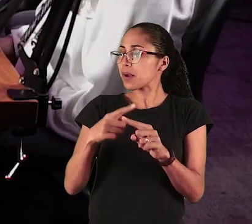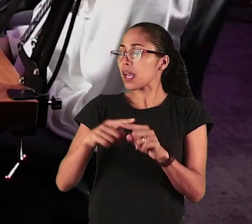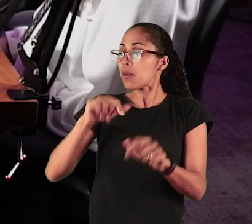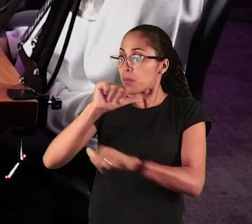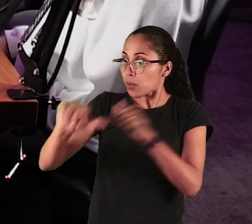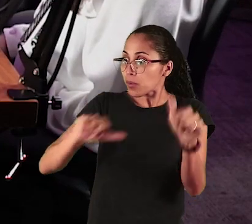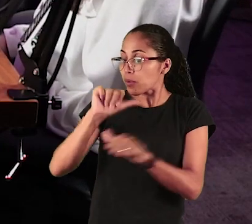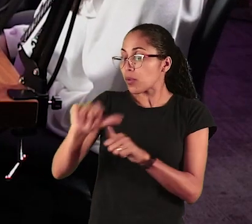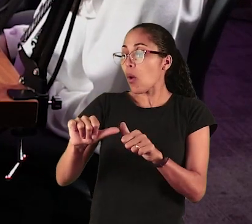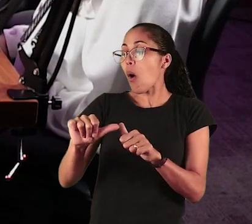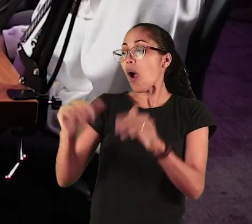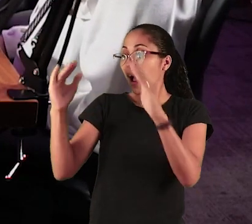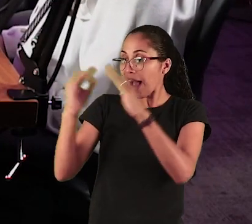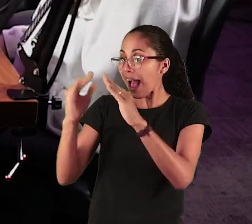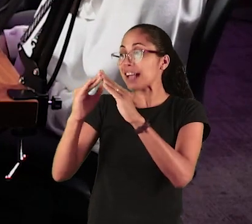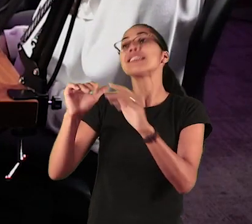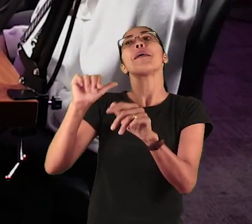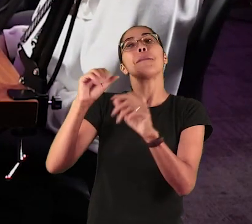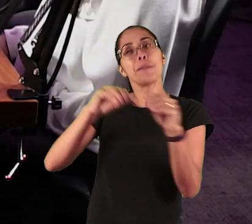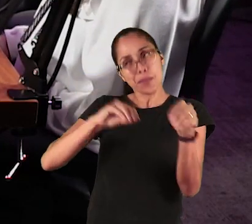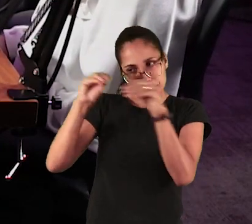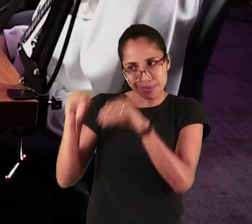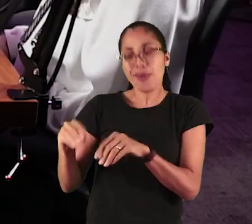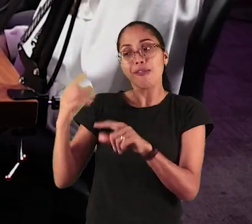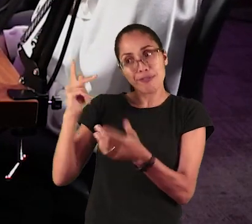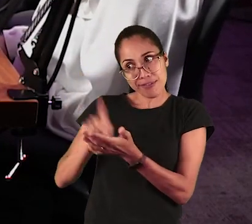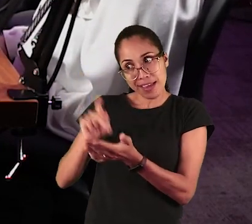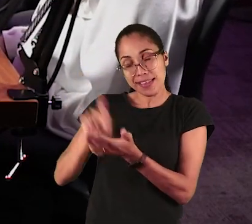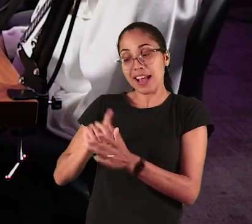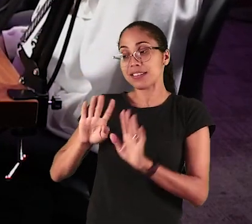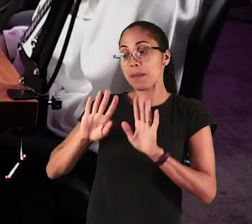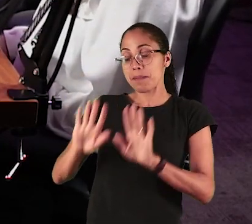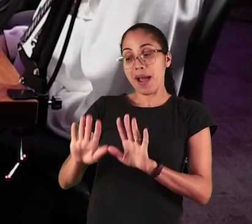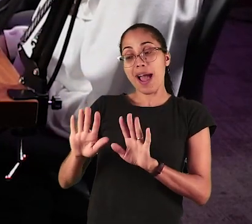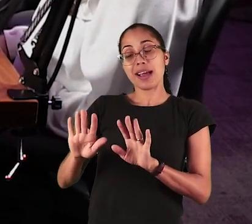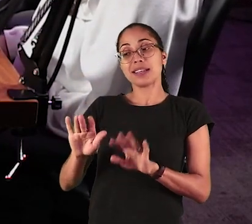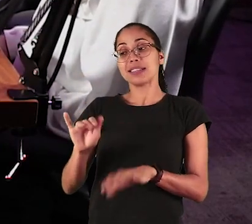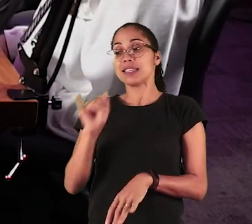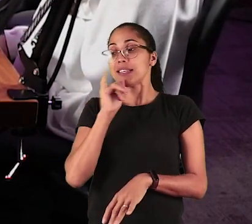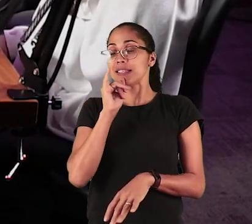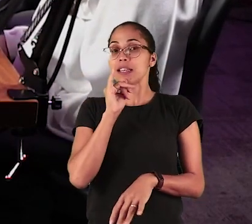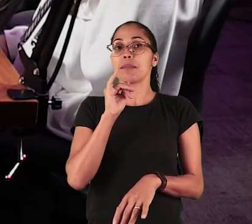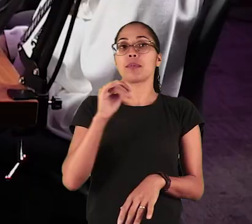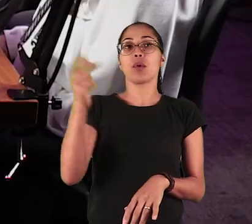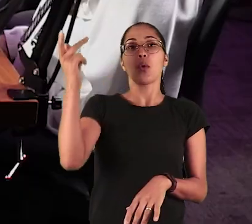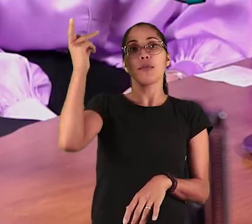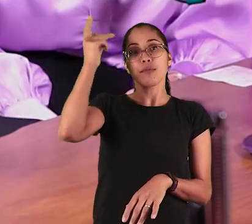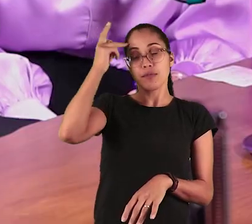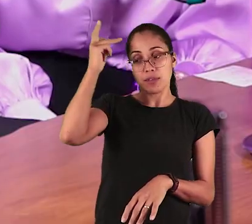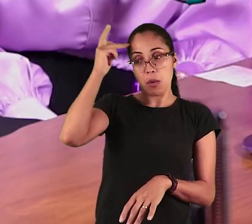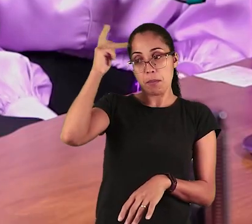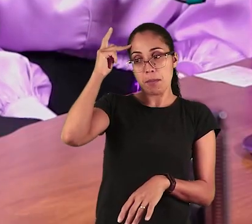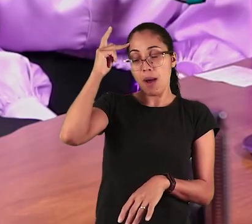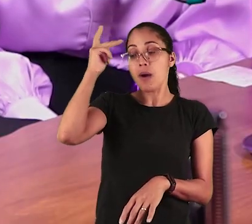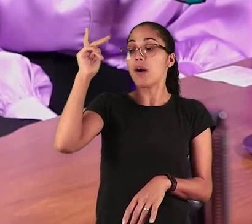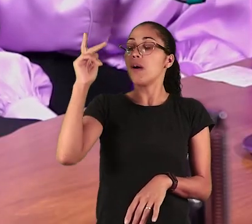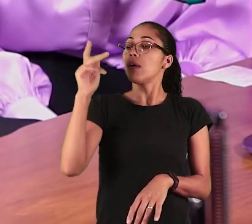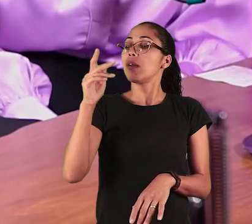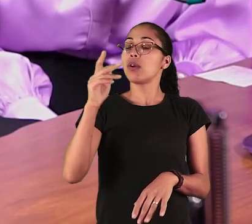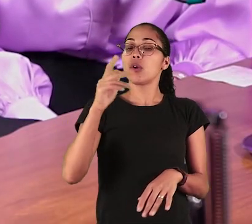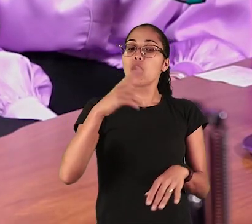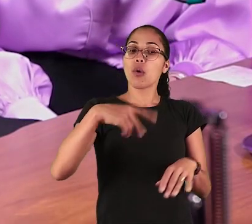você continua sendo você Eu continuo sendo eu minha vida continua acontecendo Eu trabalho a gente só mudou assim eu venho para São Paulo uma vez por mês